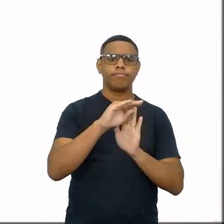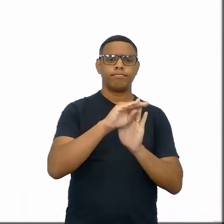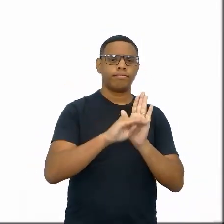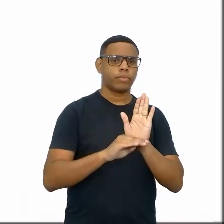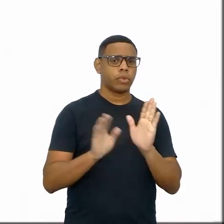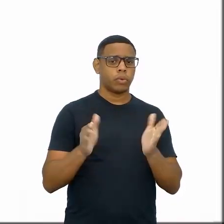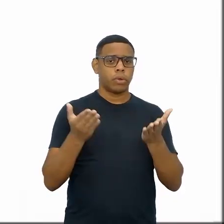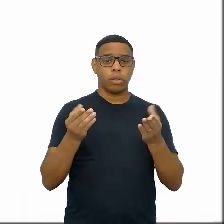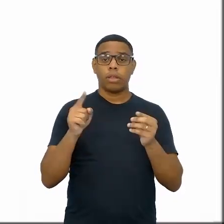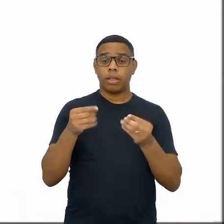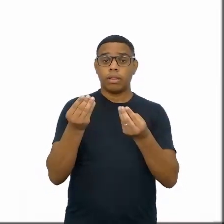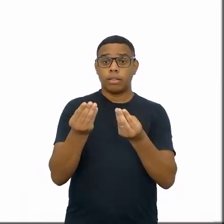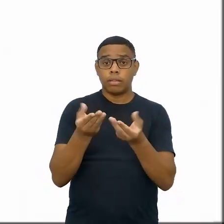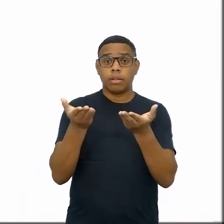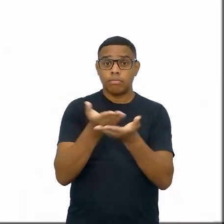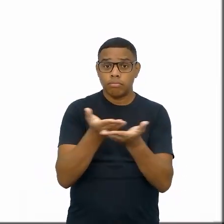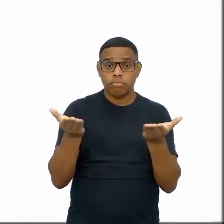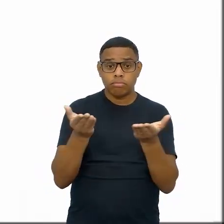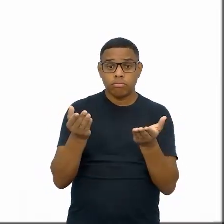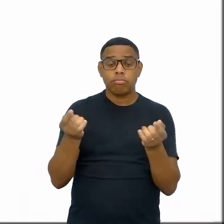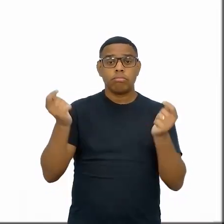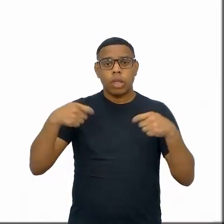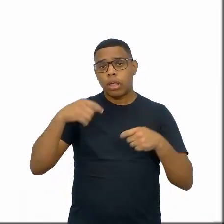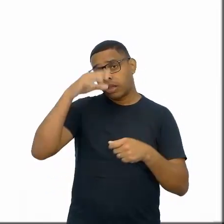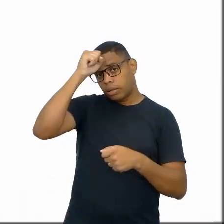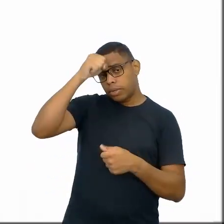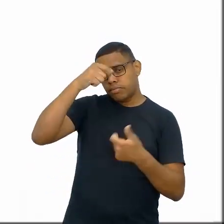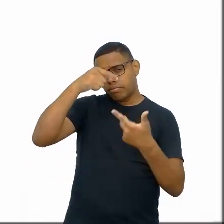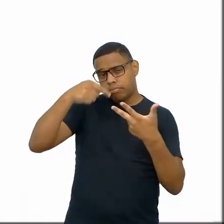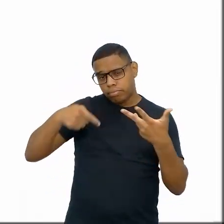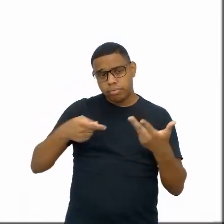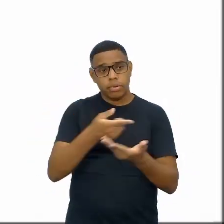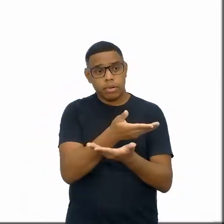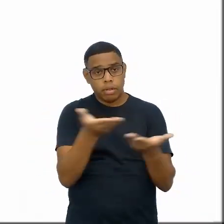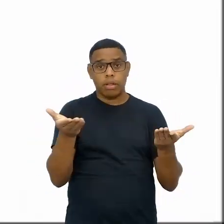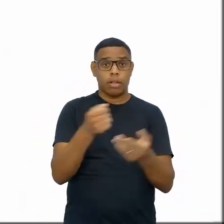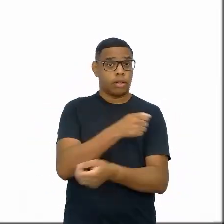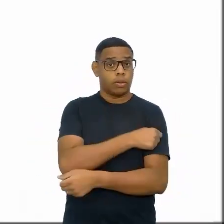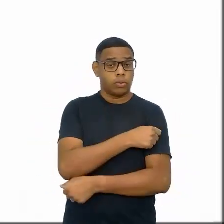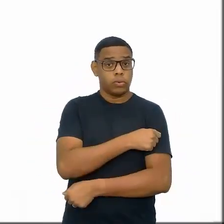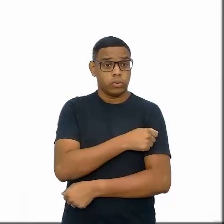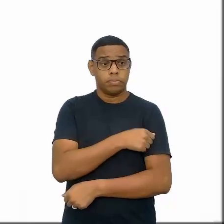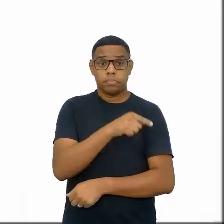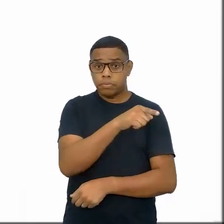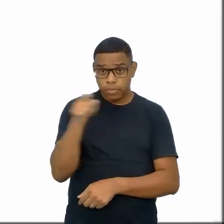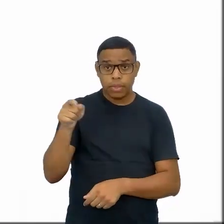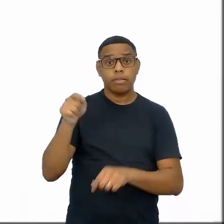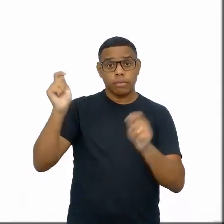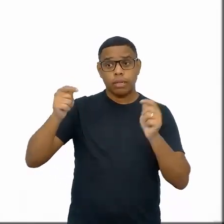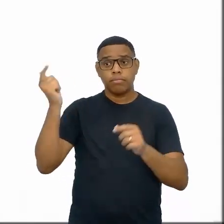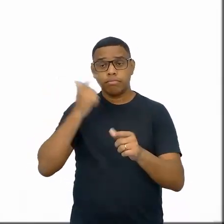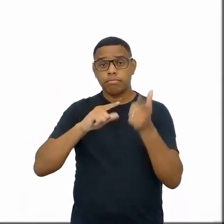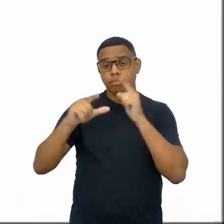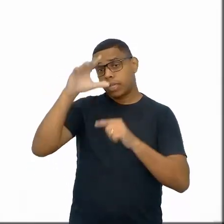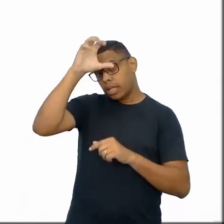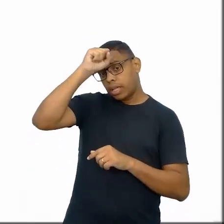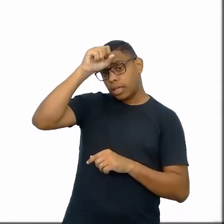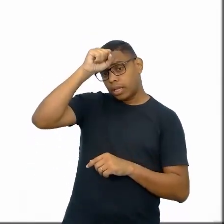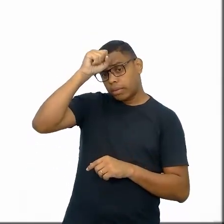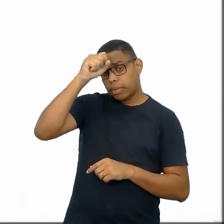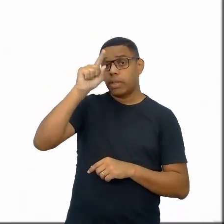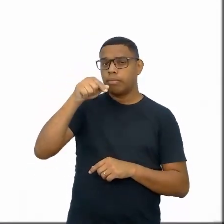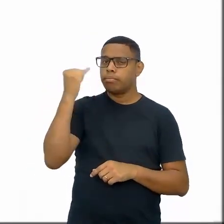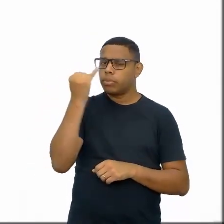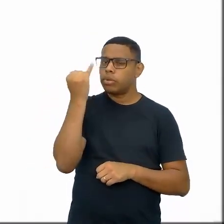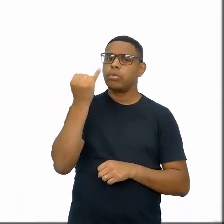que é proporcionar possibilidades de aprendizagens aos nossos estudantes, para que eles possam aprender aquilo que é